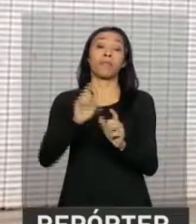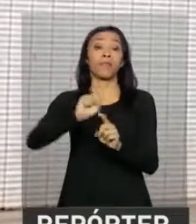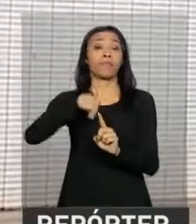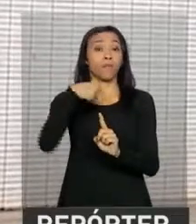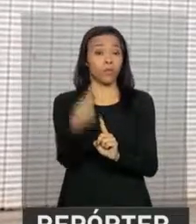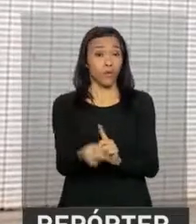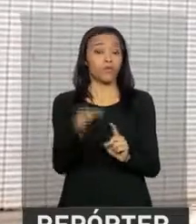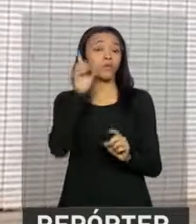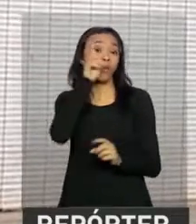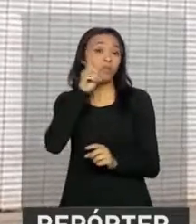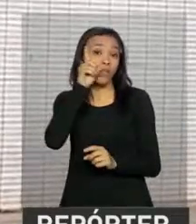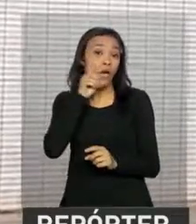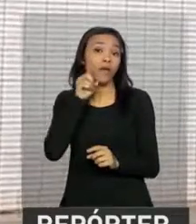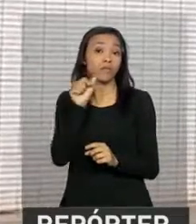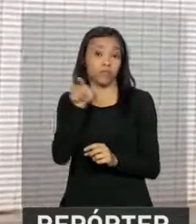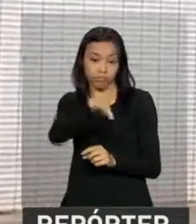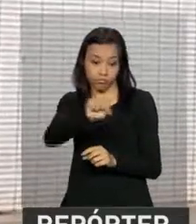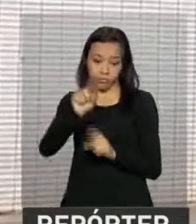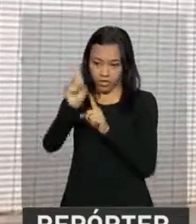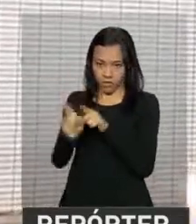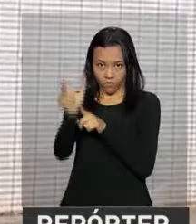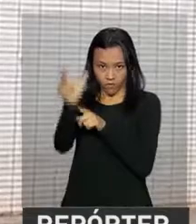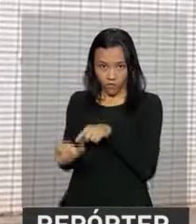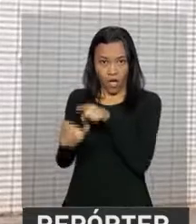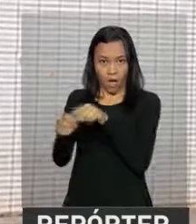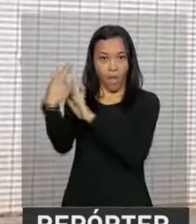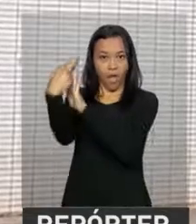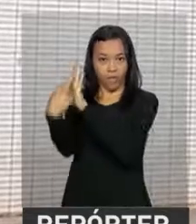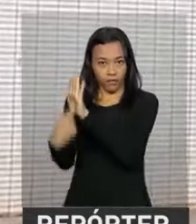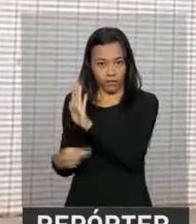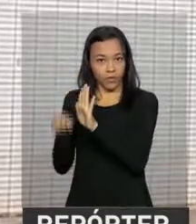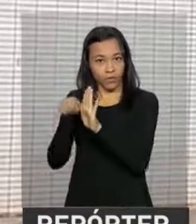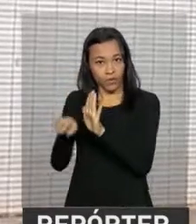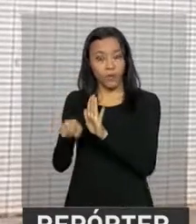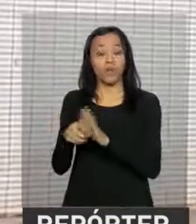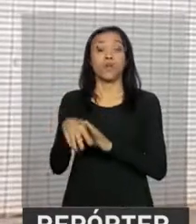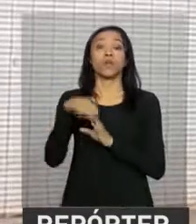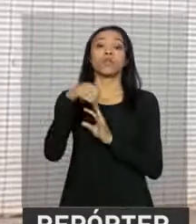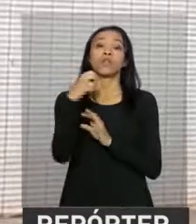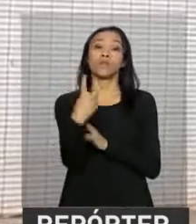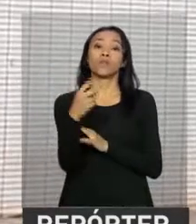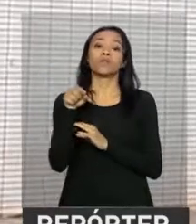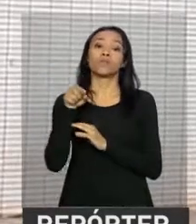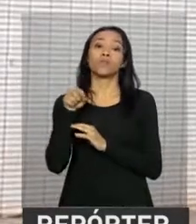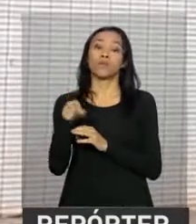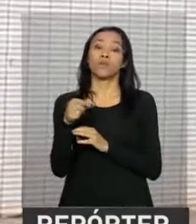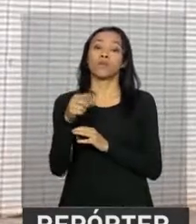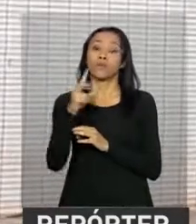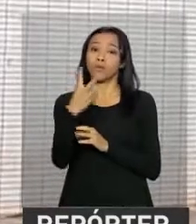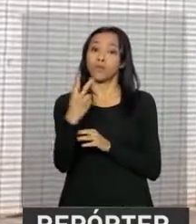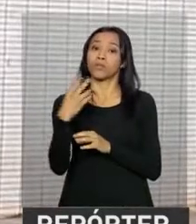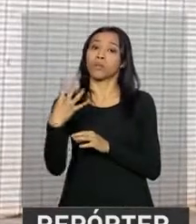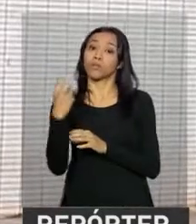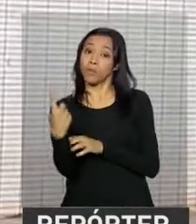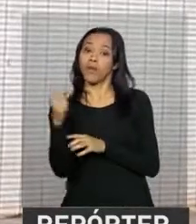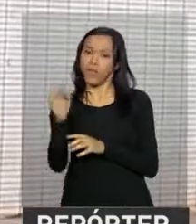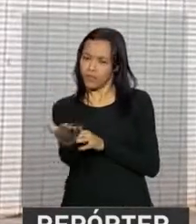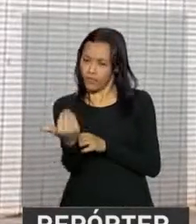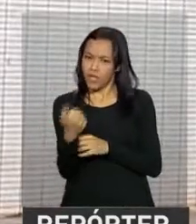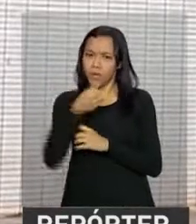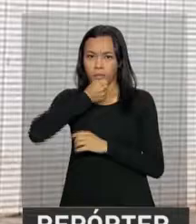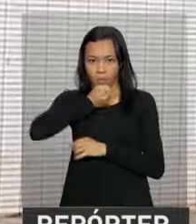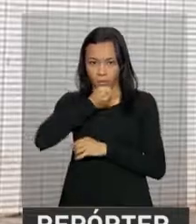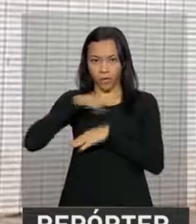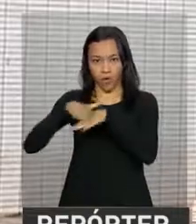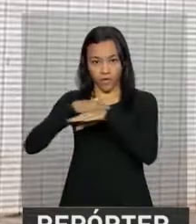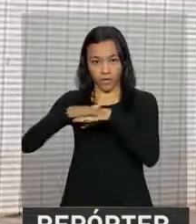Darcísio Perondi, que é o relator da proposta de emenda à Constituição 241 na comissão especial, também veio falar com jornalistas e ele disse que